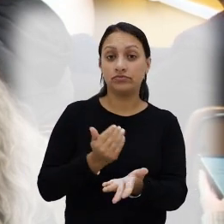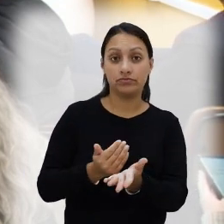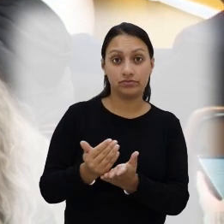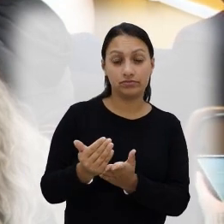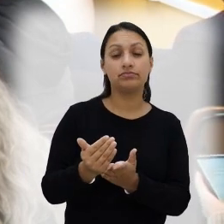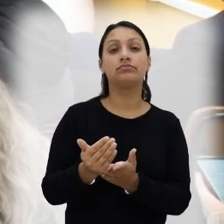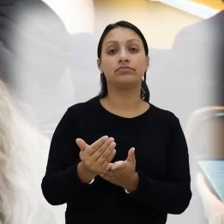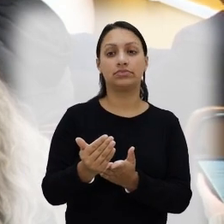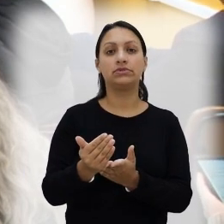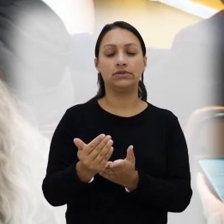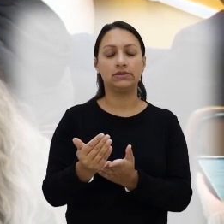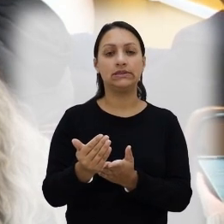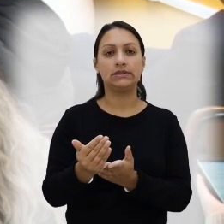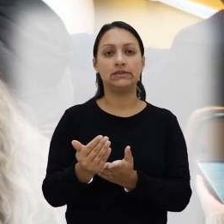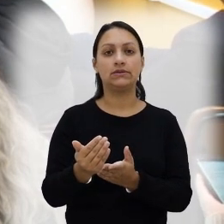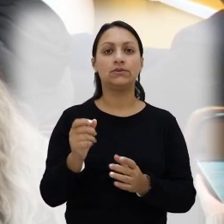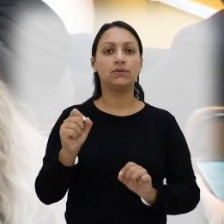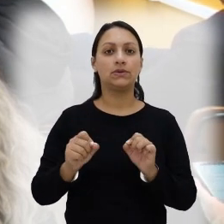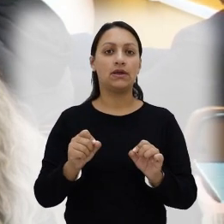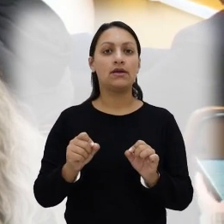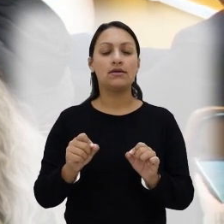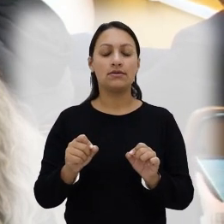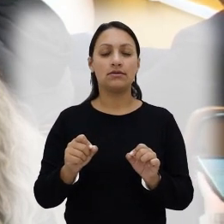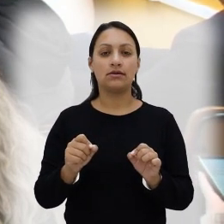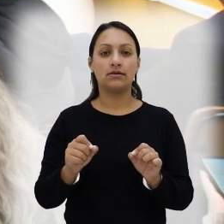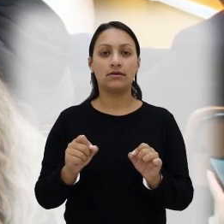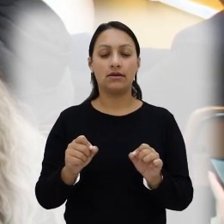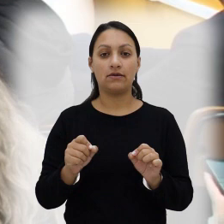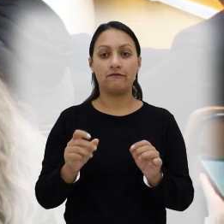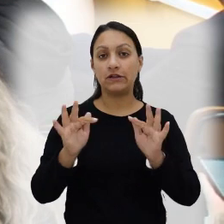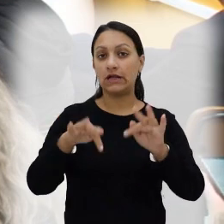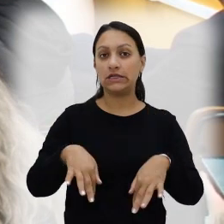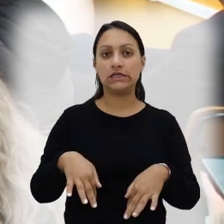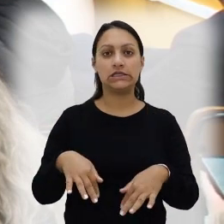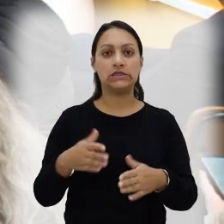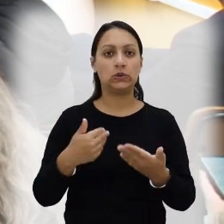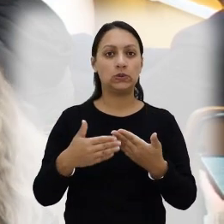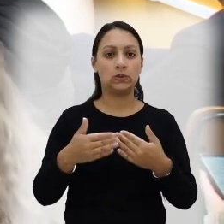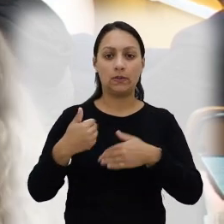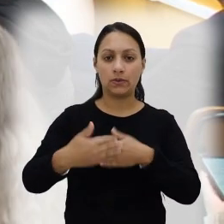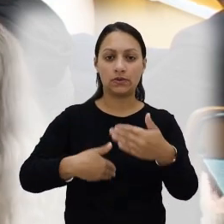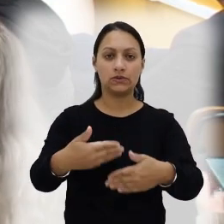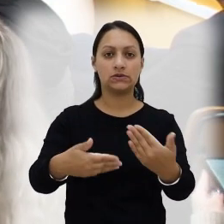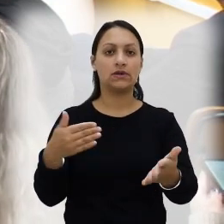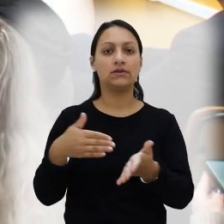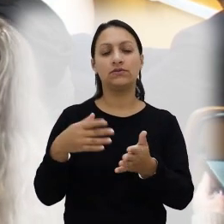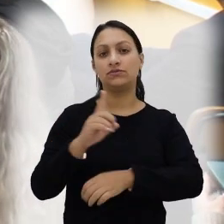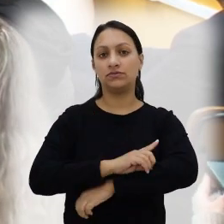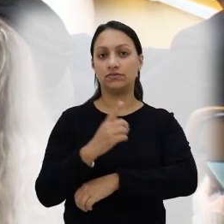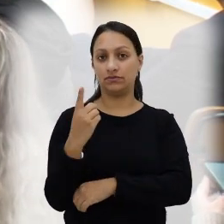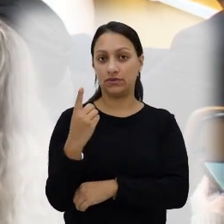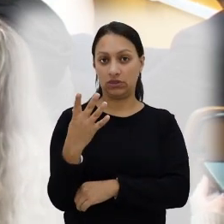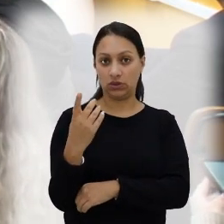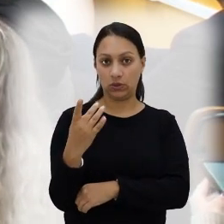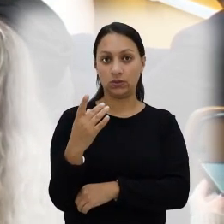o Welcome Aboard, né, iniciamos hoje, e a gente finalize todo esse processo até dia 14/11.